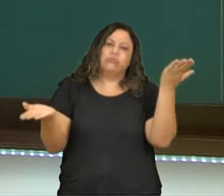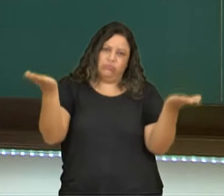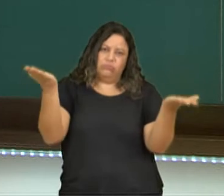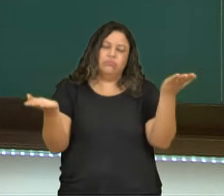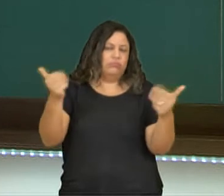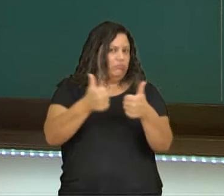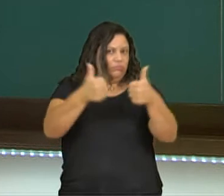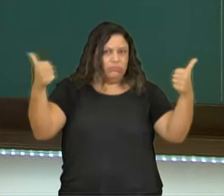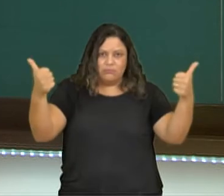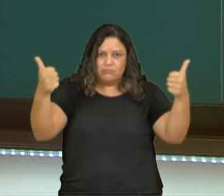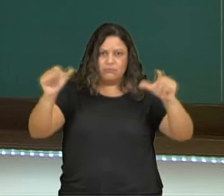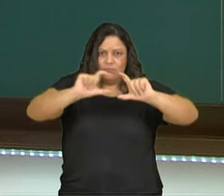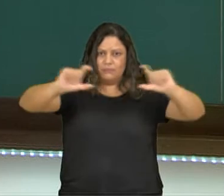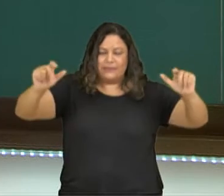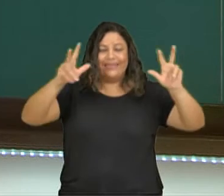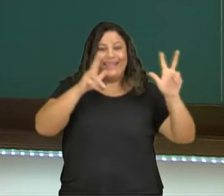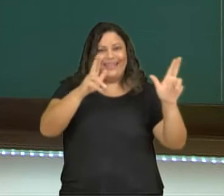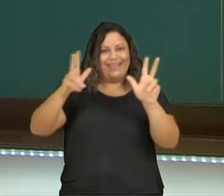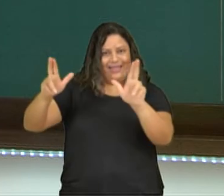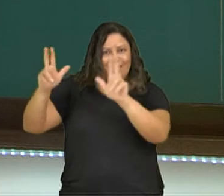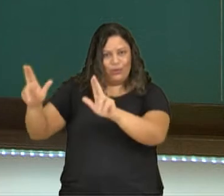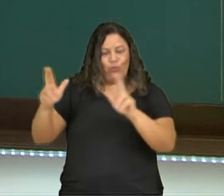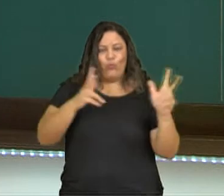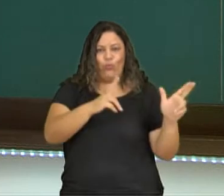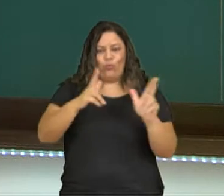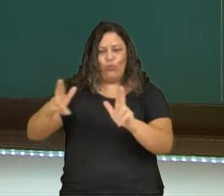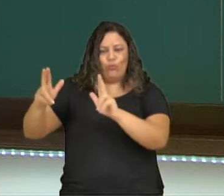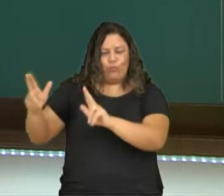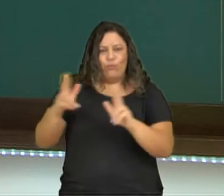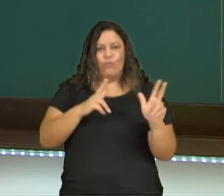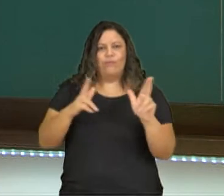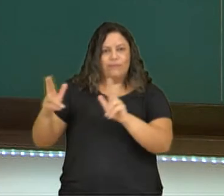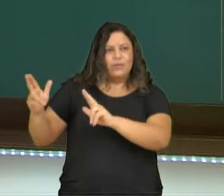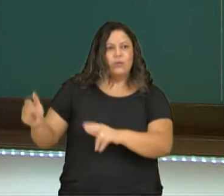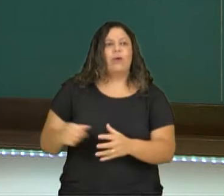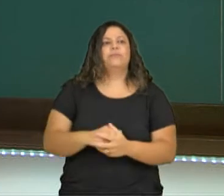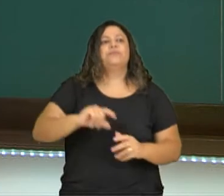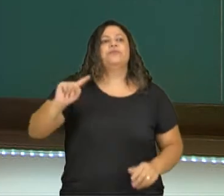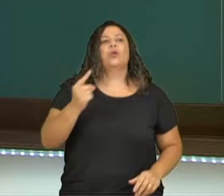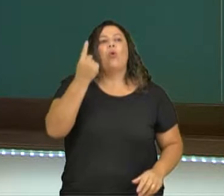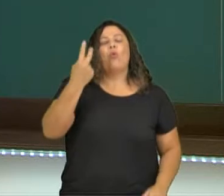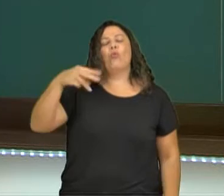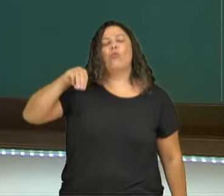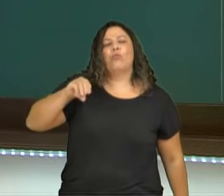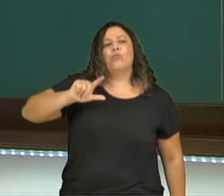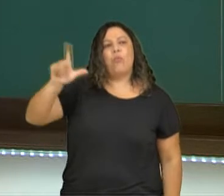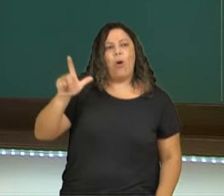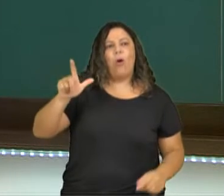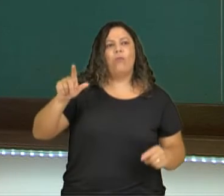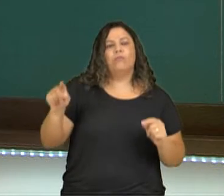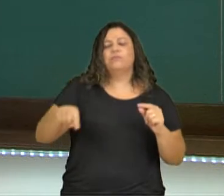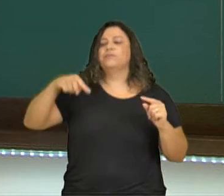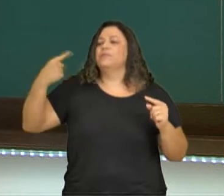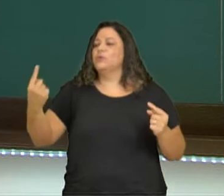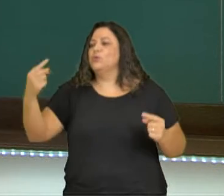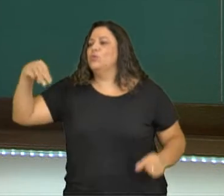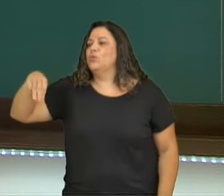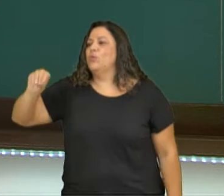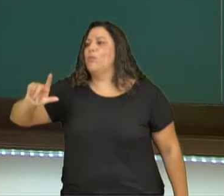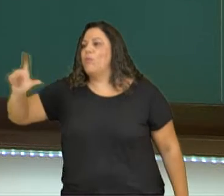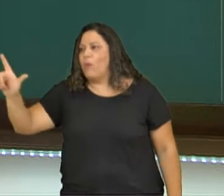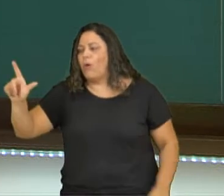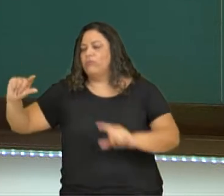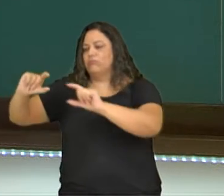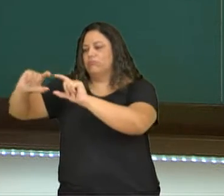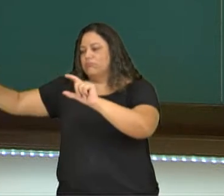está balanceada, certo? Então, o que nós temos? 1 mol de sulfato de cobre produziu 1 mol dessa substância,